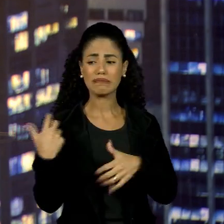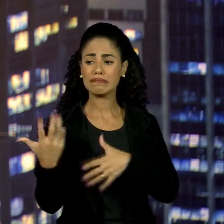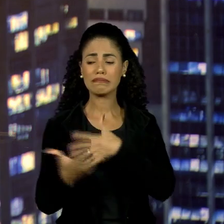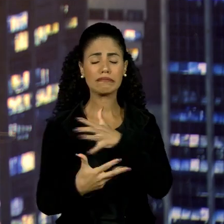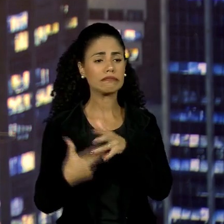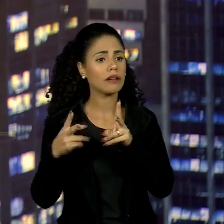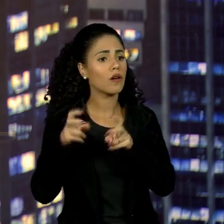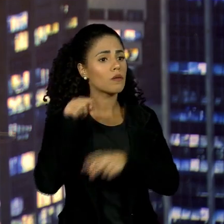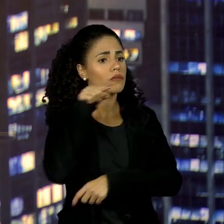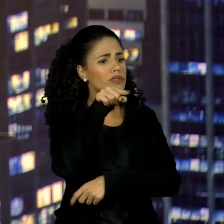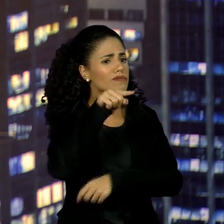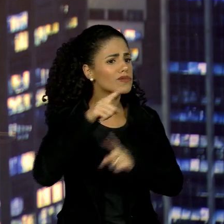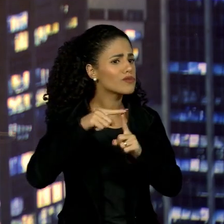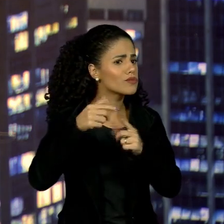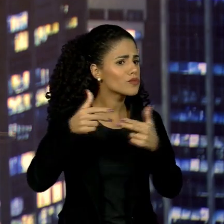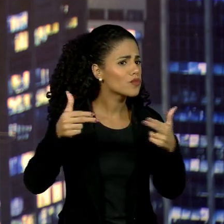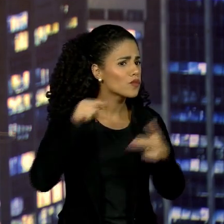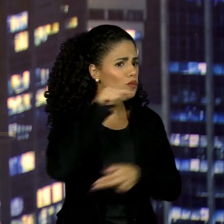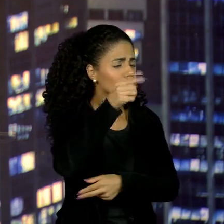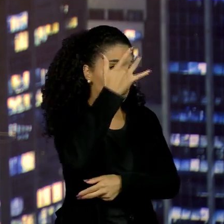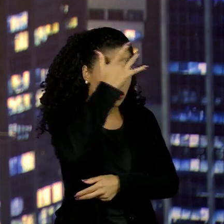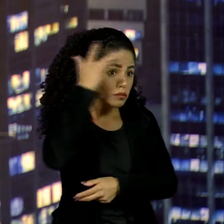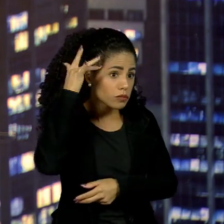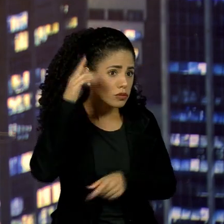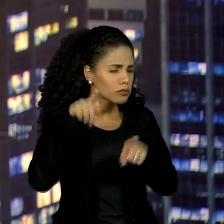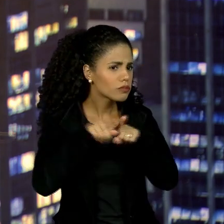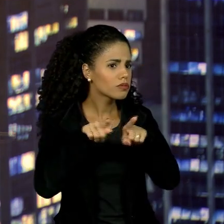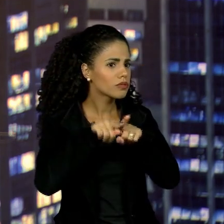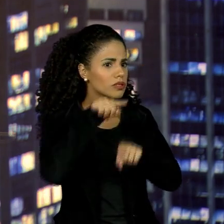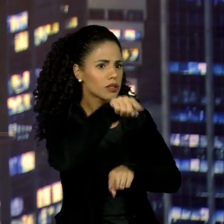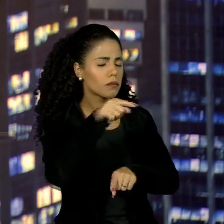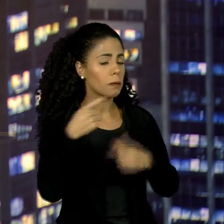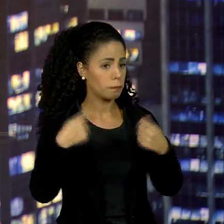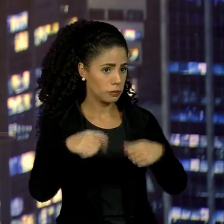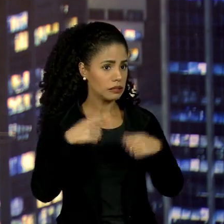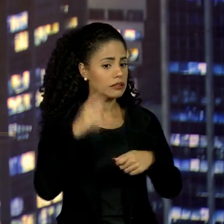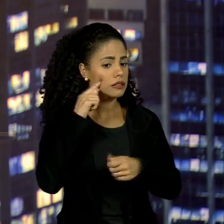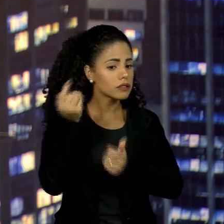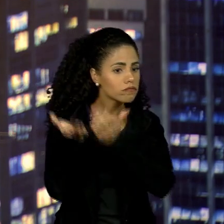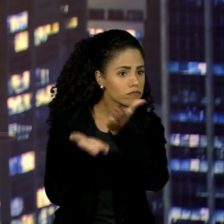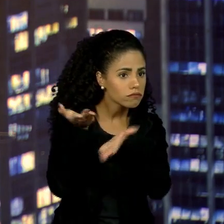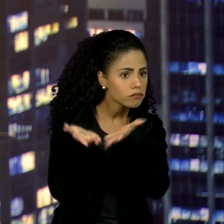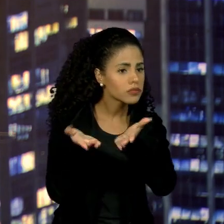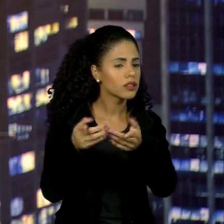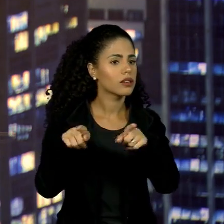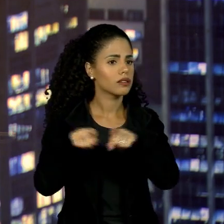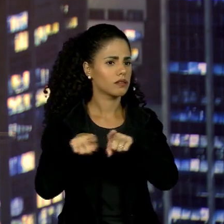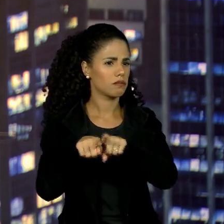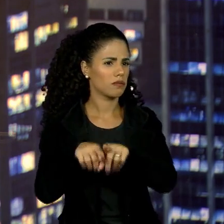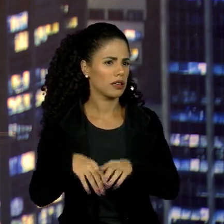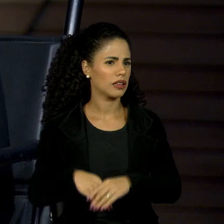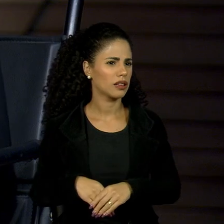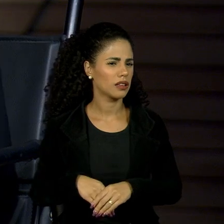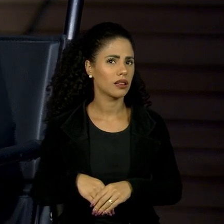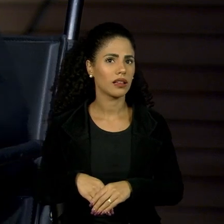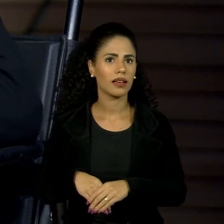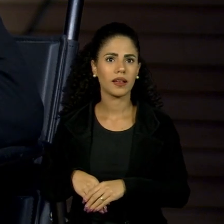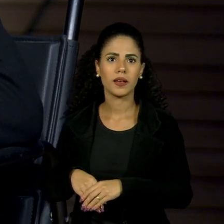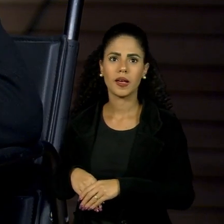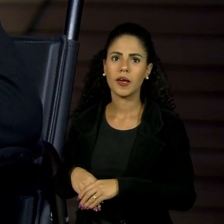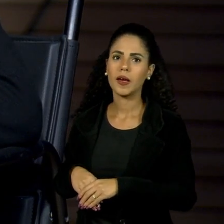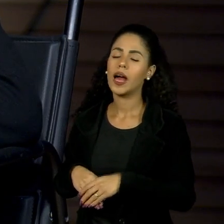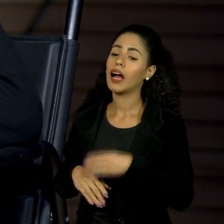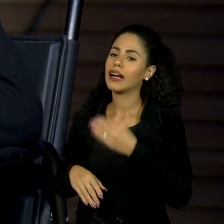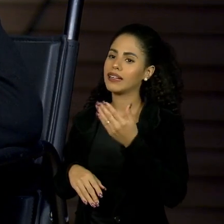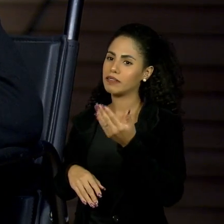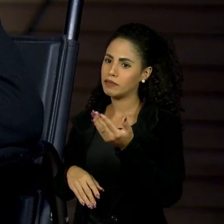quando esse tipo de coisa acontece. Essas pessoas também precisam ser assistidas, né? Além dessa pessoa que está em tratamento? Sabe qual é um conceito que eu